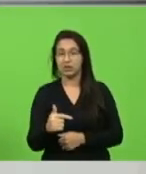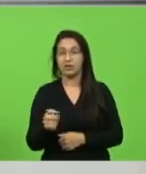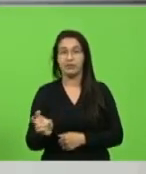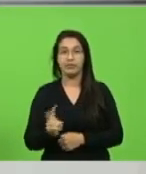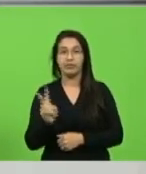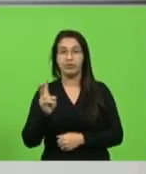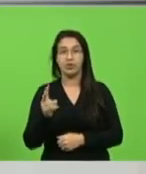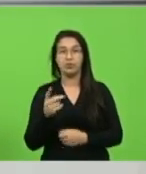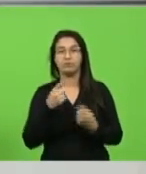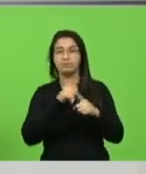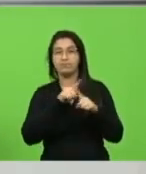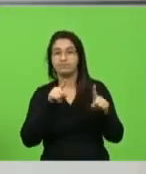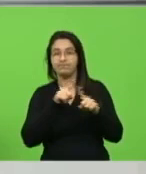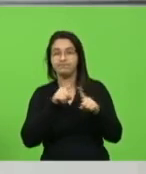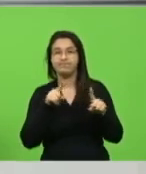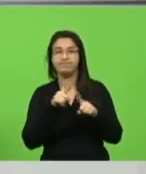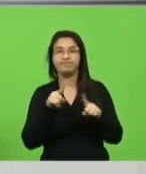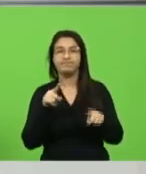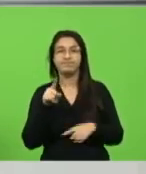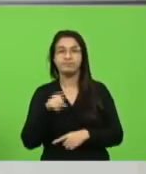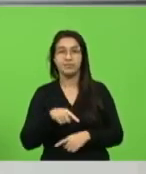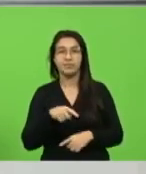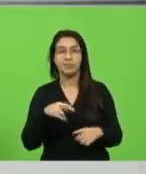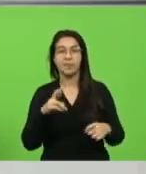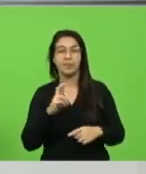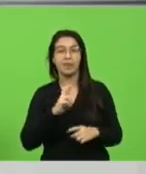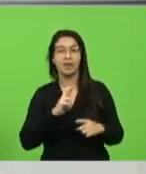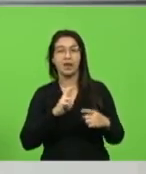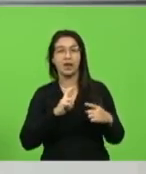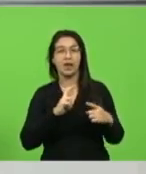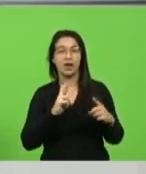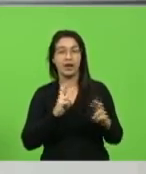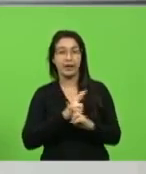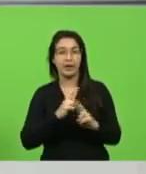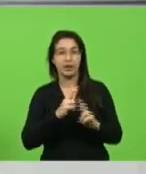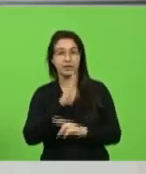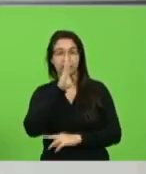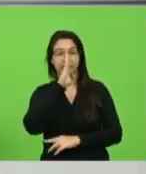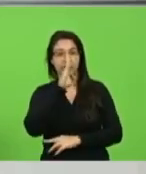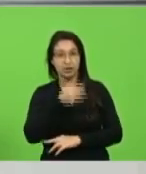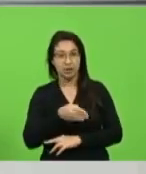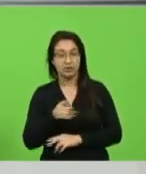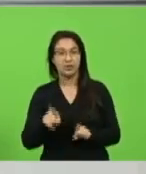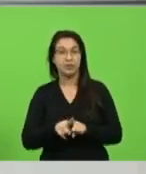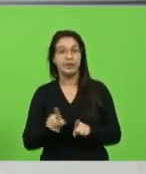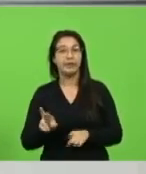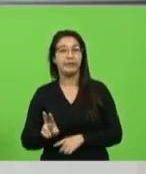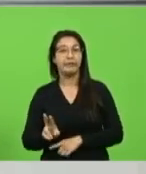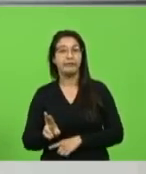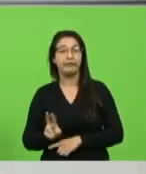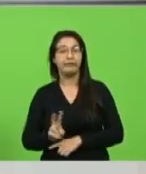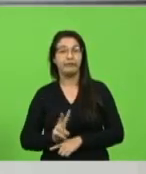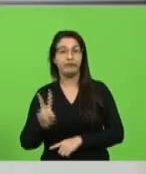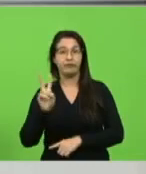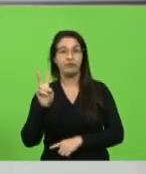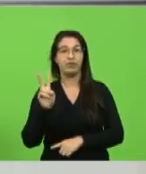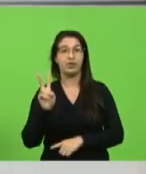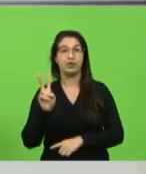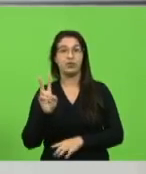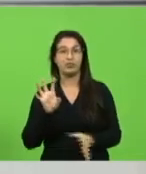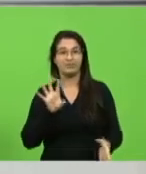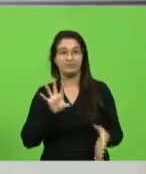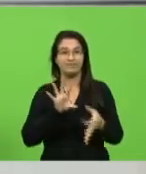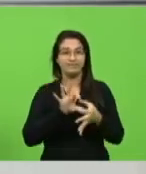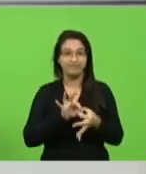indício está em relação direta com o valor intrínseco da circunstância indiciante.